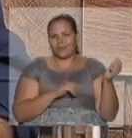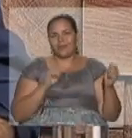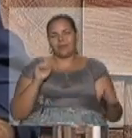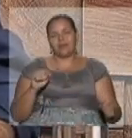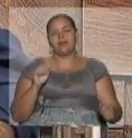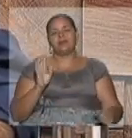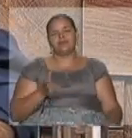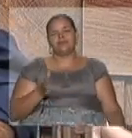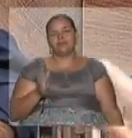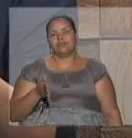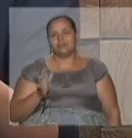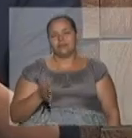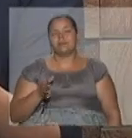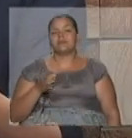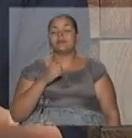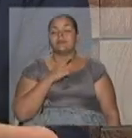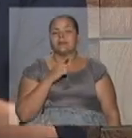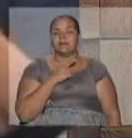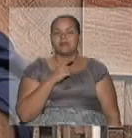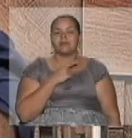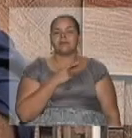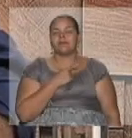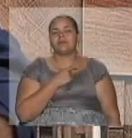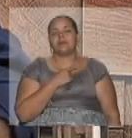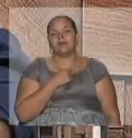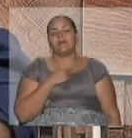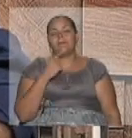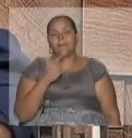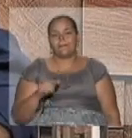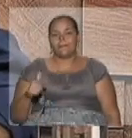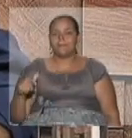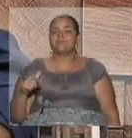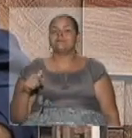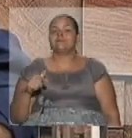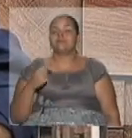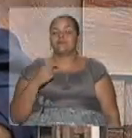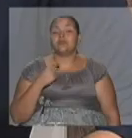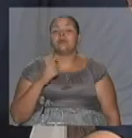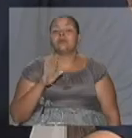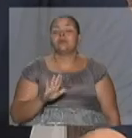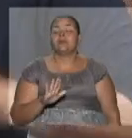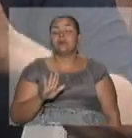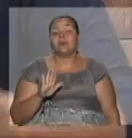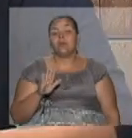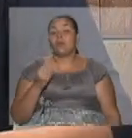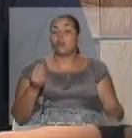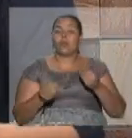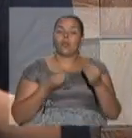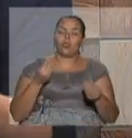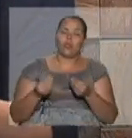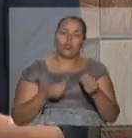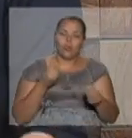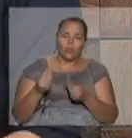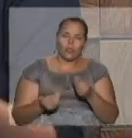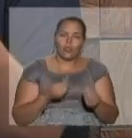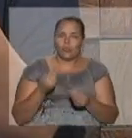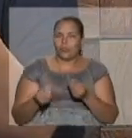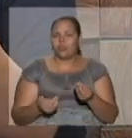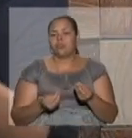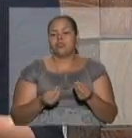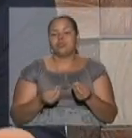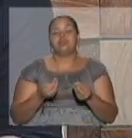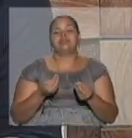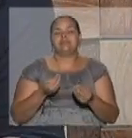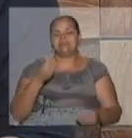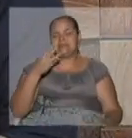vinha colocando, né? Já vinha. Mas ali foi mais expressivo, ali talvez, foi né? Ali foi mais forte, né? Foi forte, né? Como foram